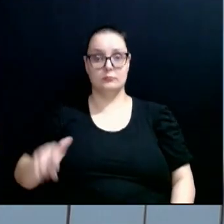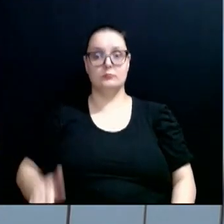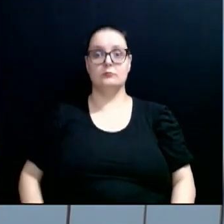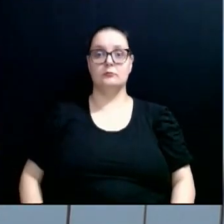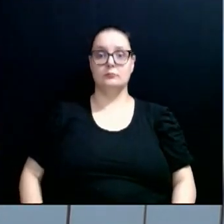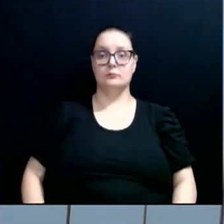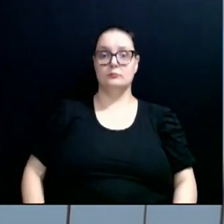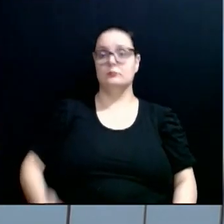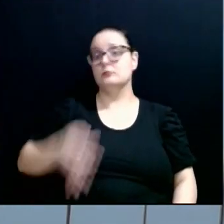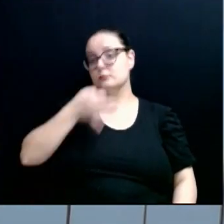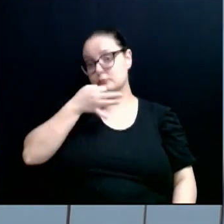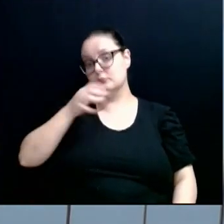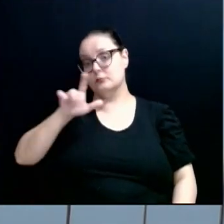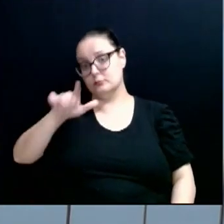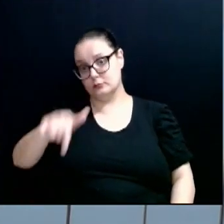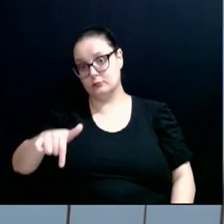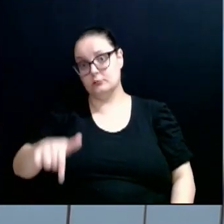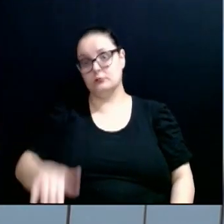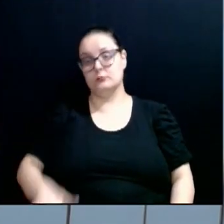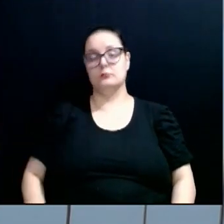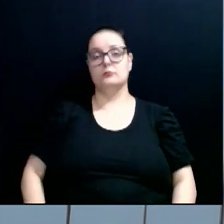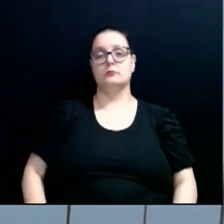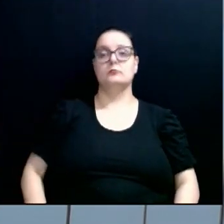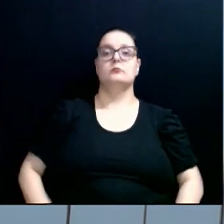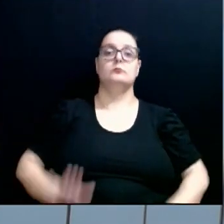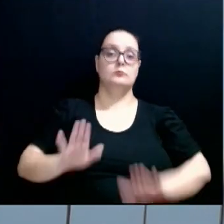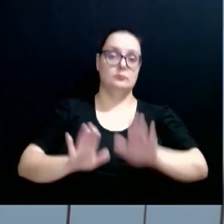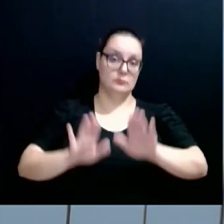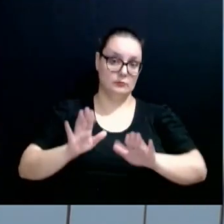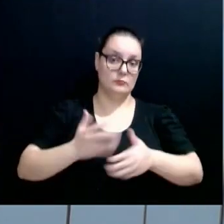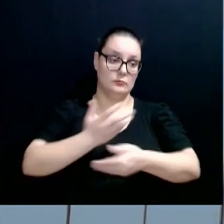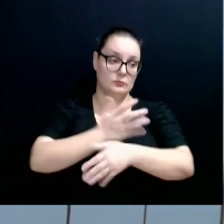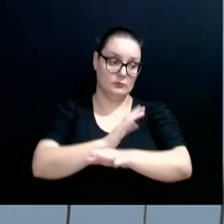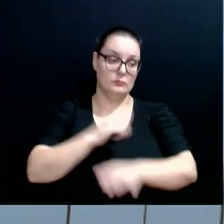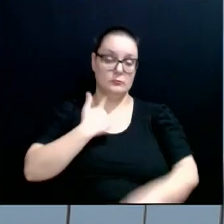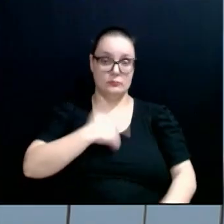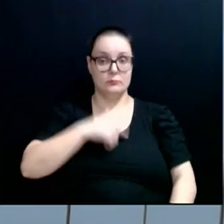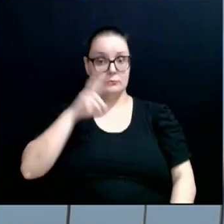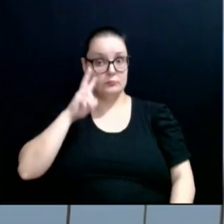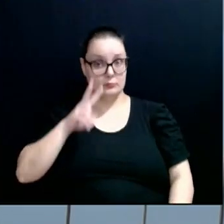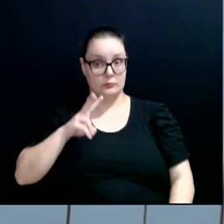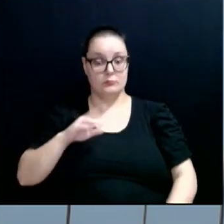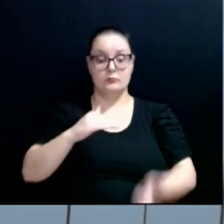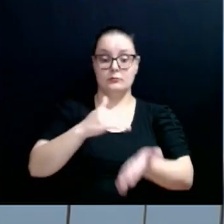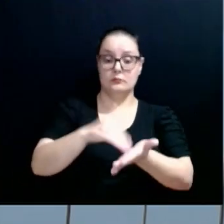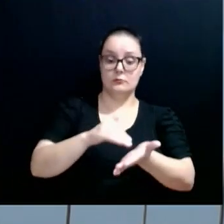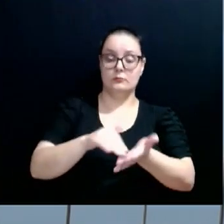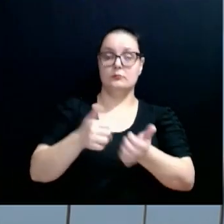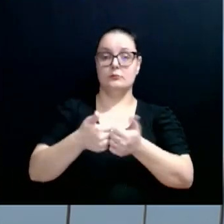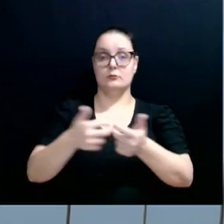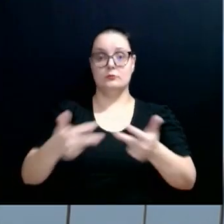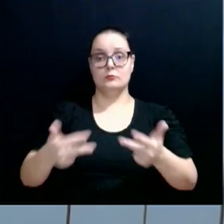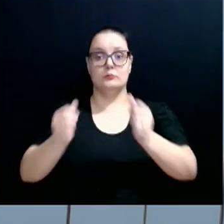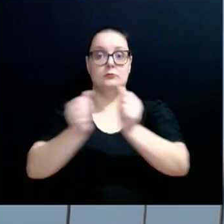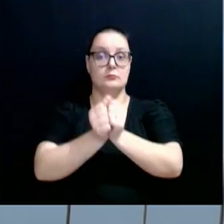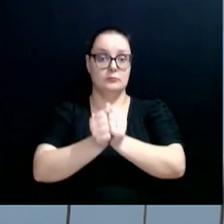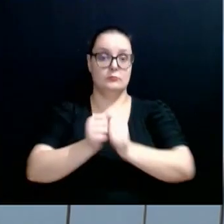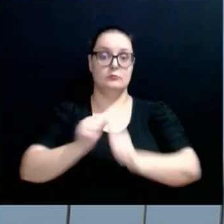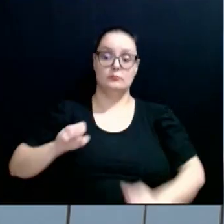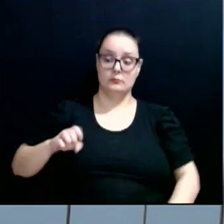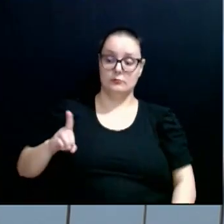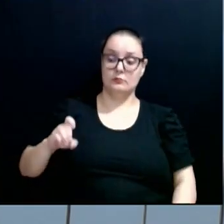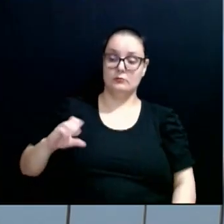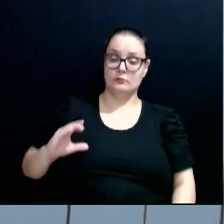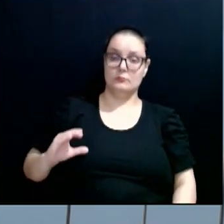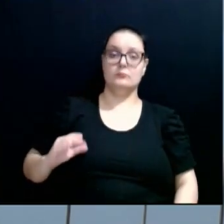depois da licitação deserta. Então a gente vê que a Secretaria de Transporte, juntamente com a INDEC, elas estão abertas para trazer o